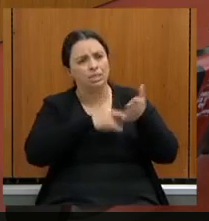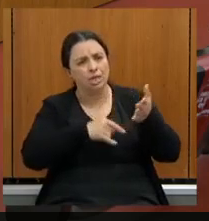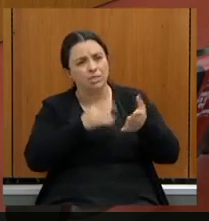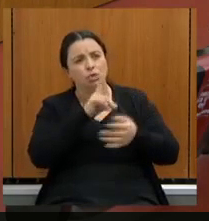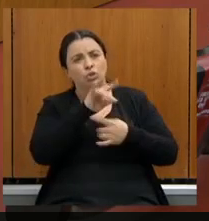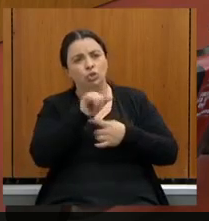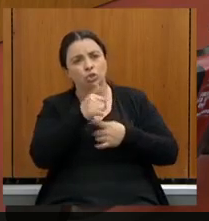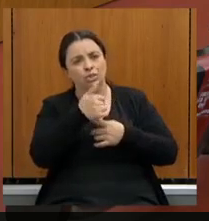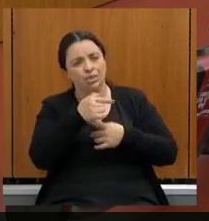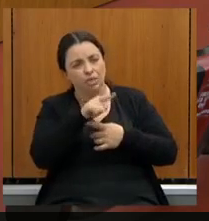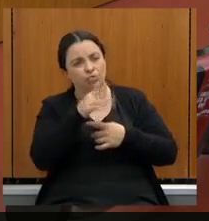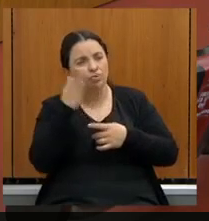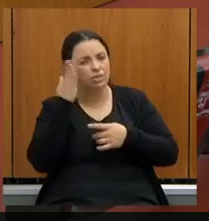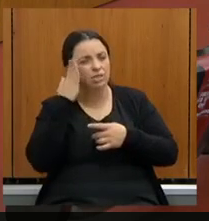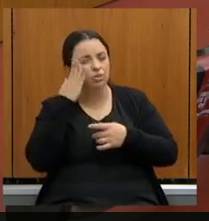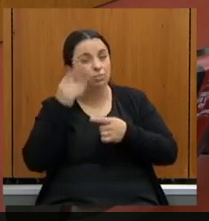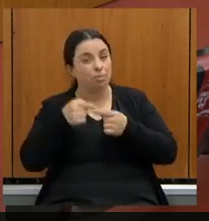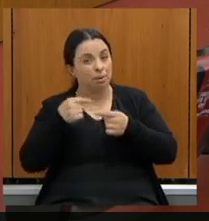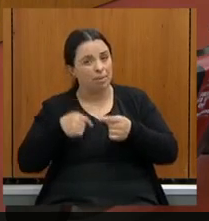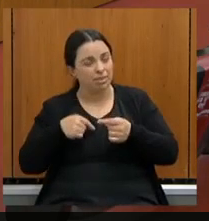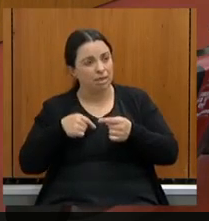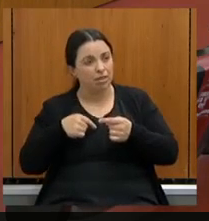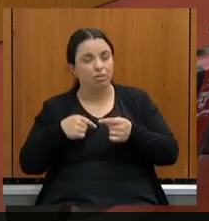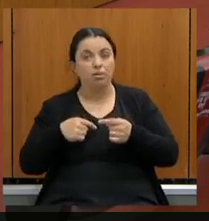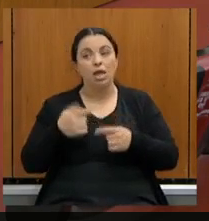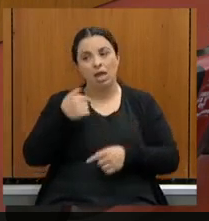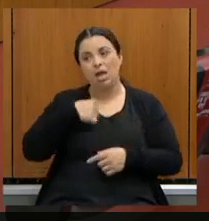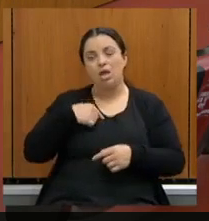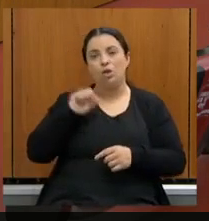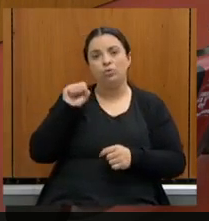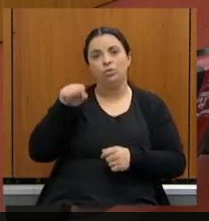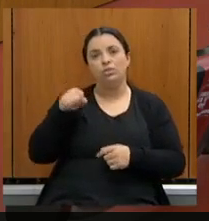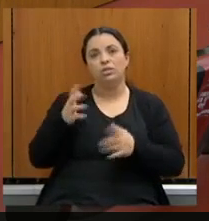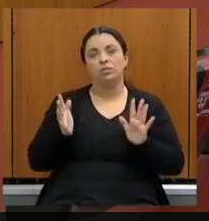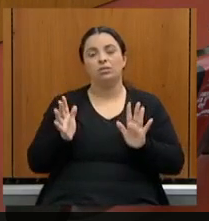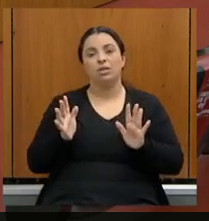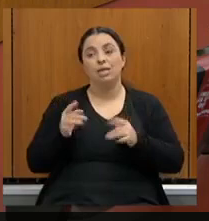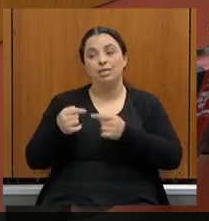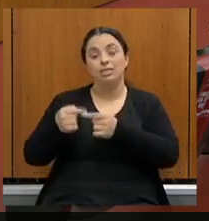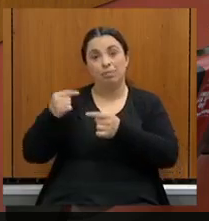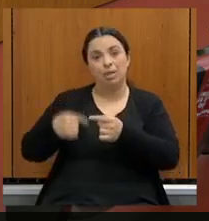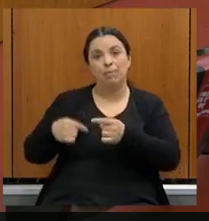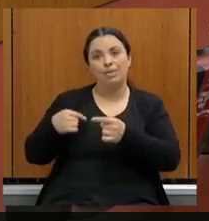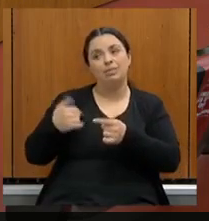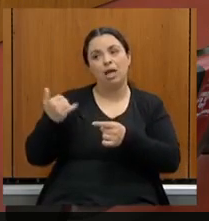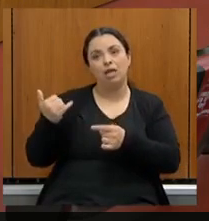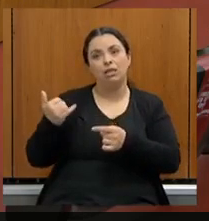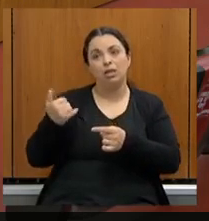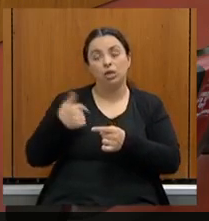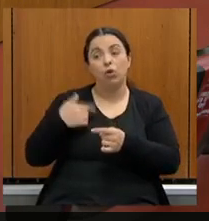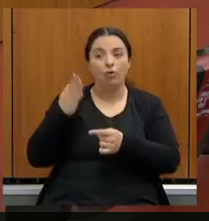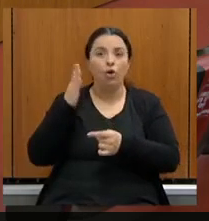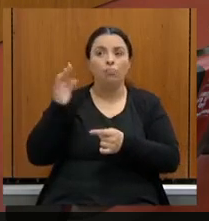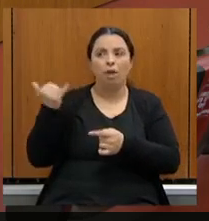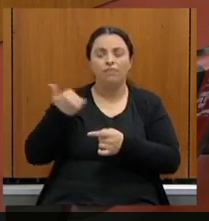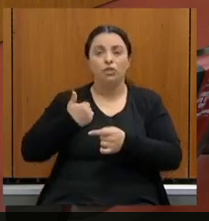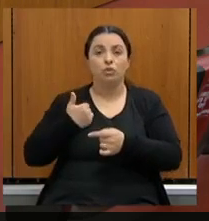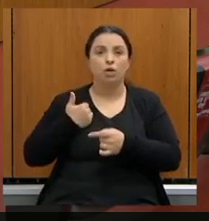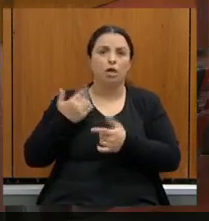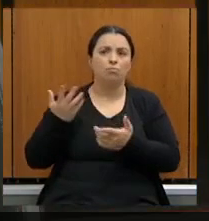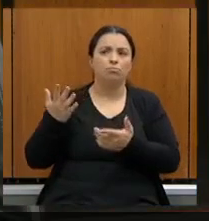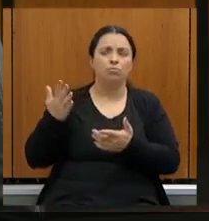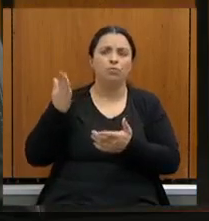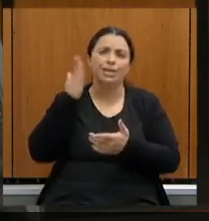souberam semana passada? Eu sim. Eu soube semana passada, e eu soube semana